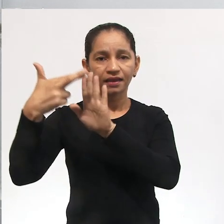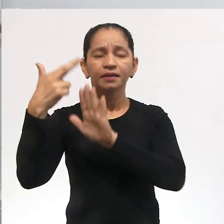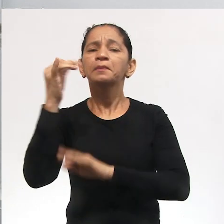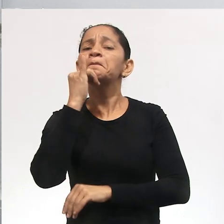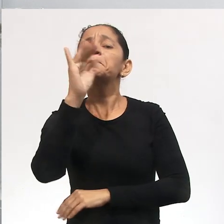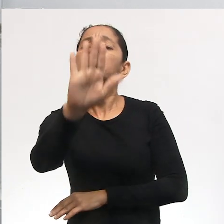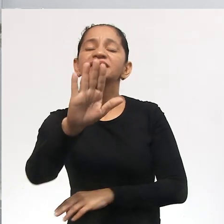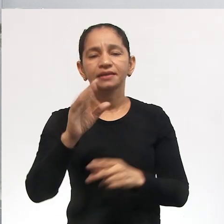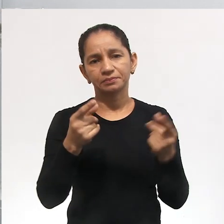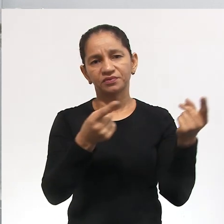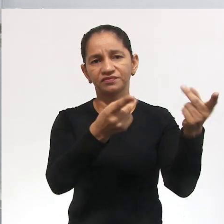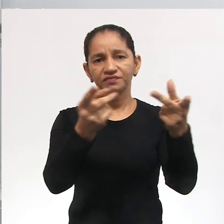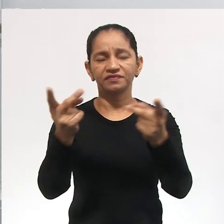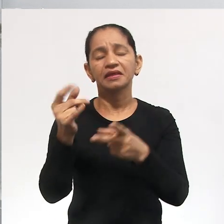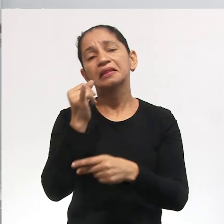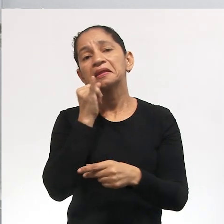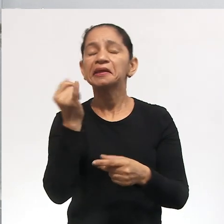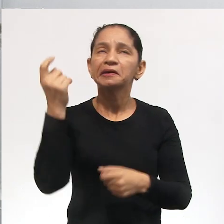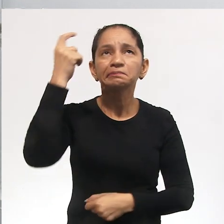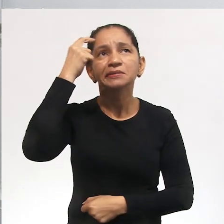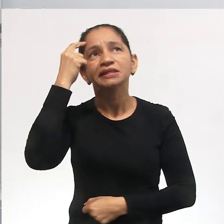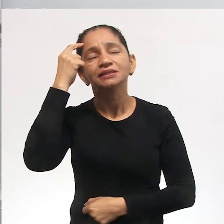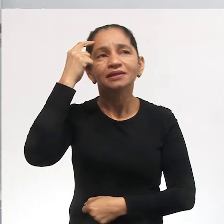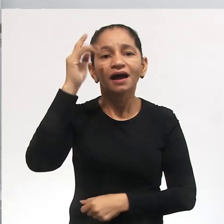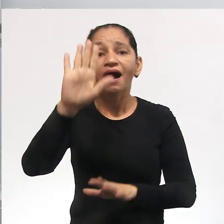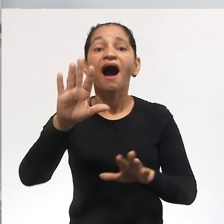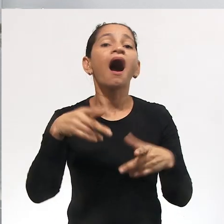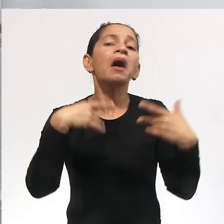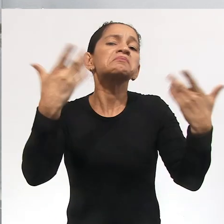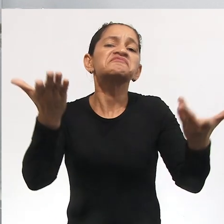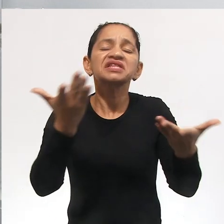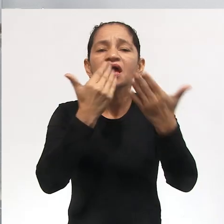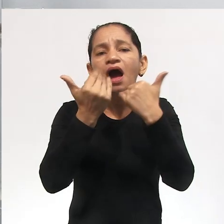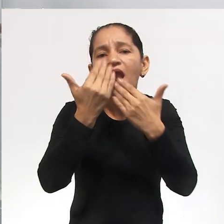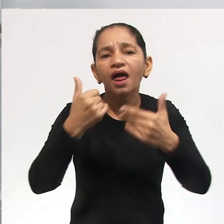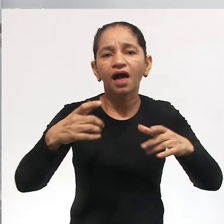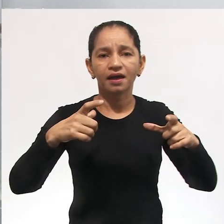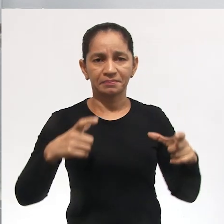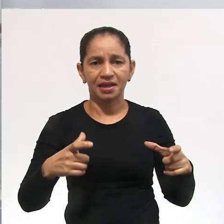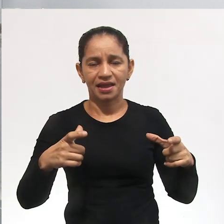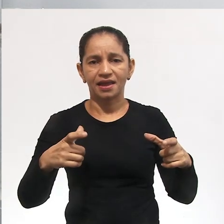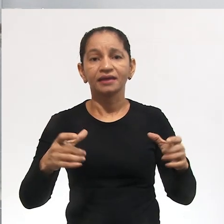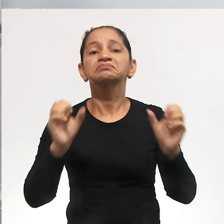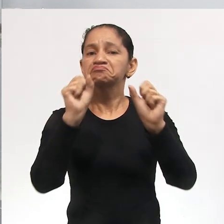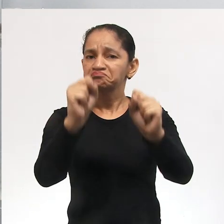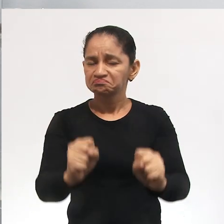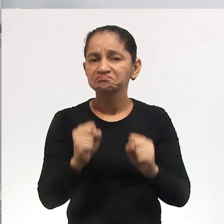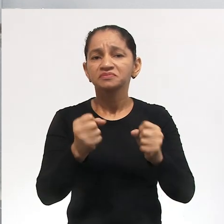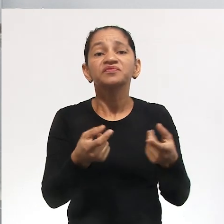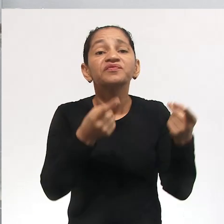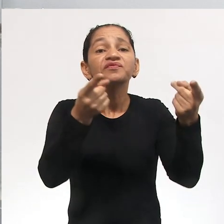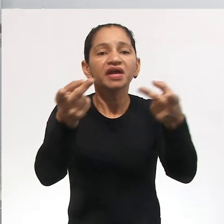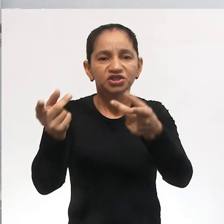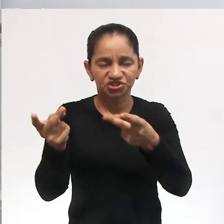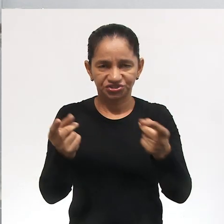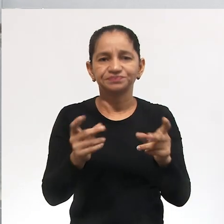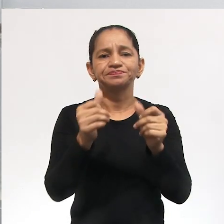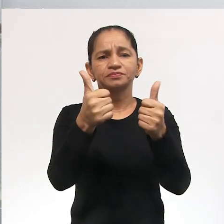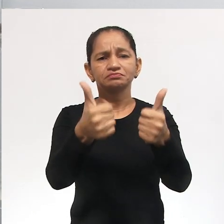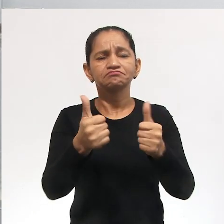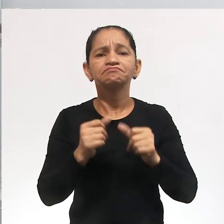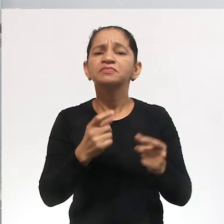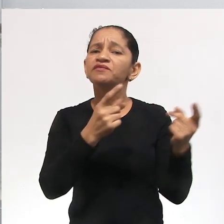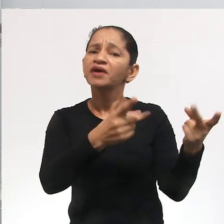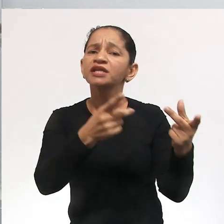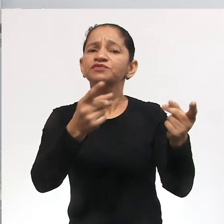vender, vamos lá, vender torta. Vamos vender torta. Então, a gente vai vender essas tortas para quem? Para outras